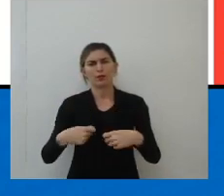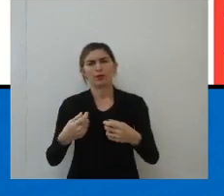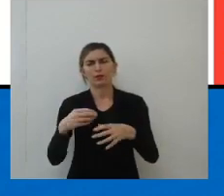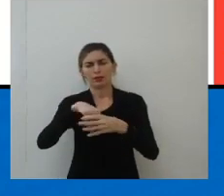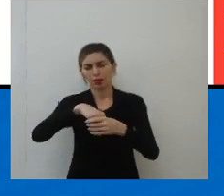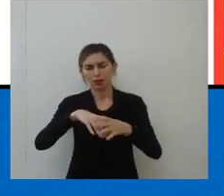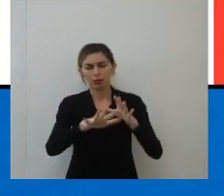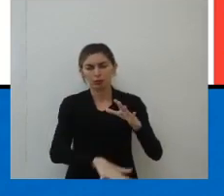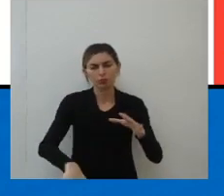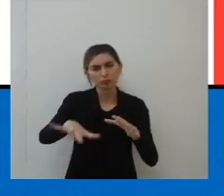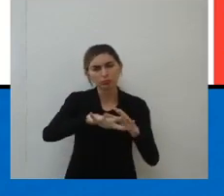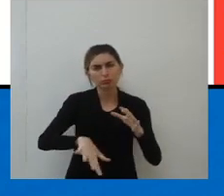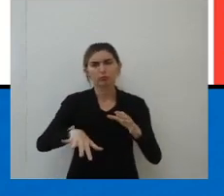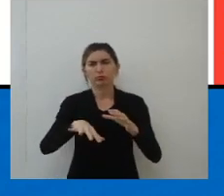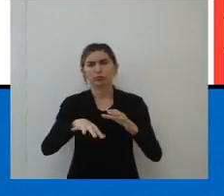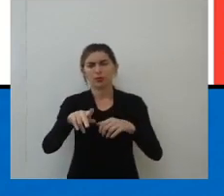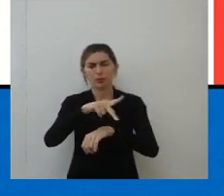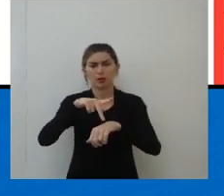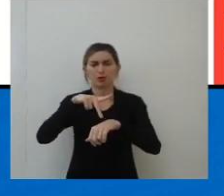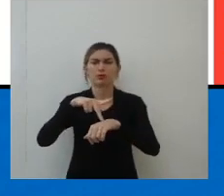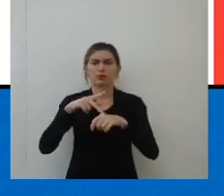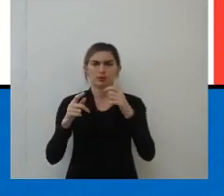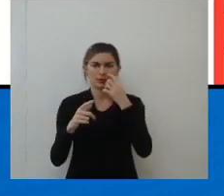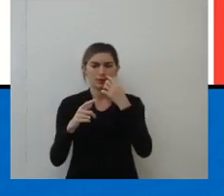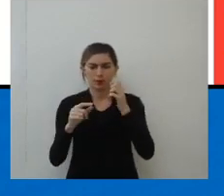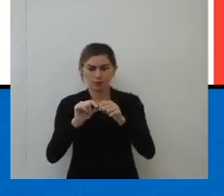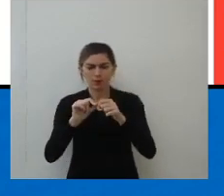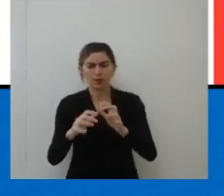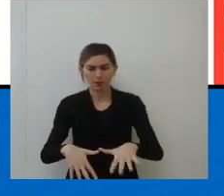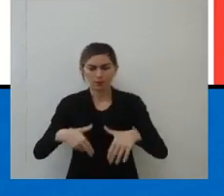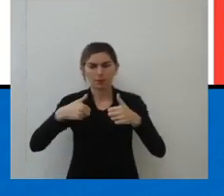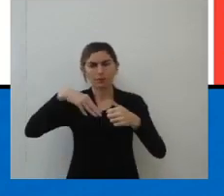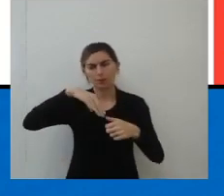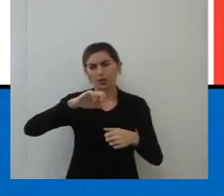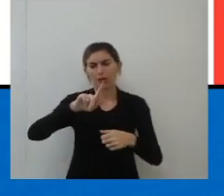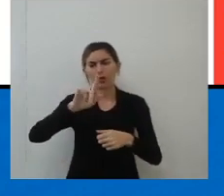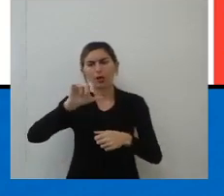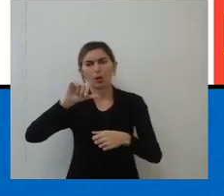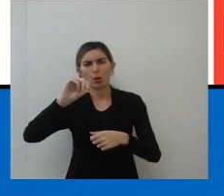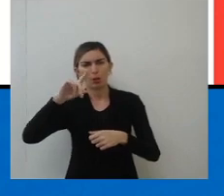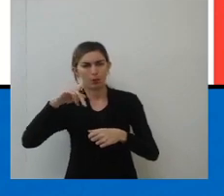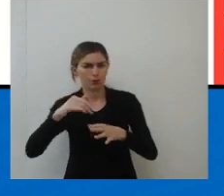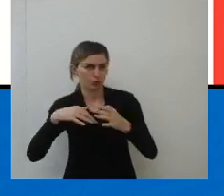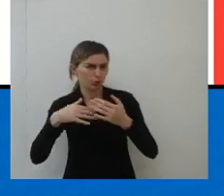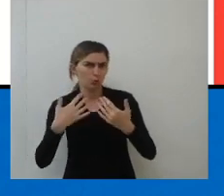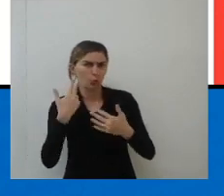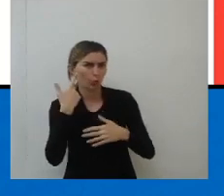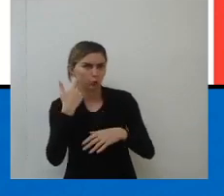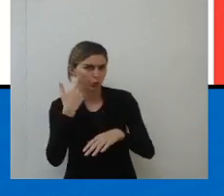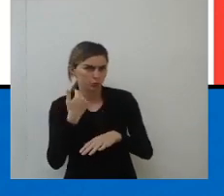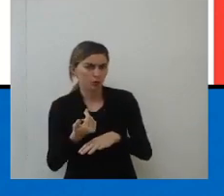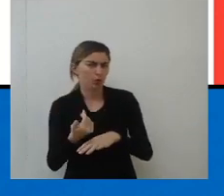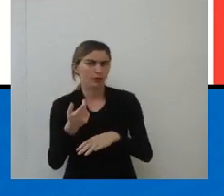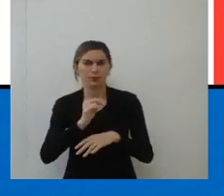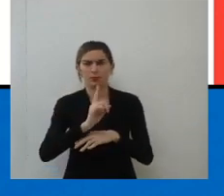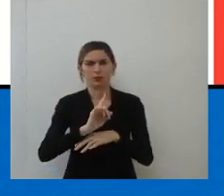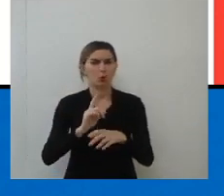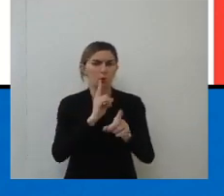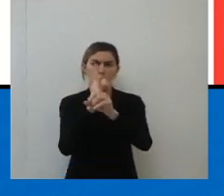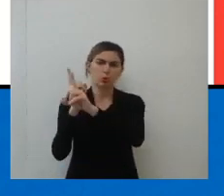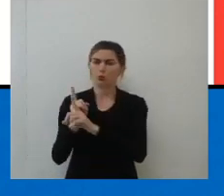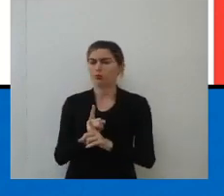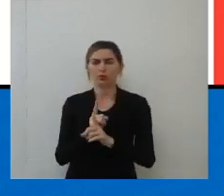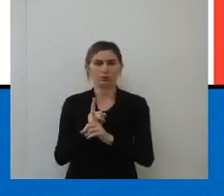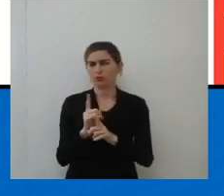da territorialidade de seus países. A formação de megalópolis não é tão comum. Você não encontra ela